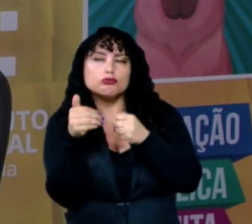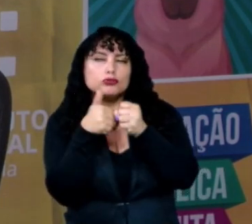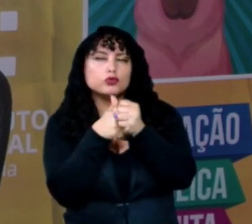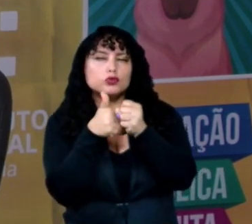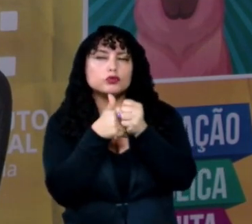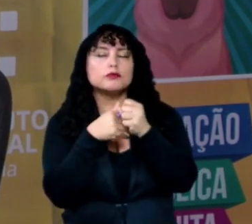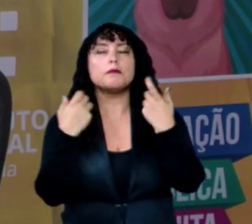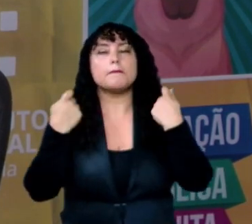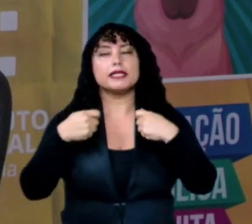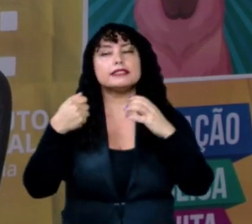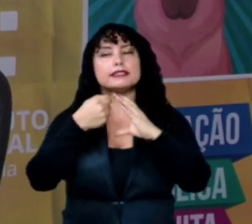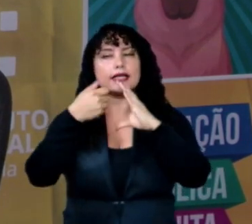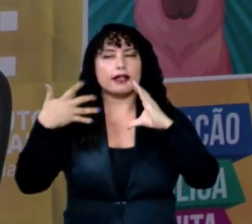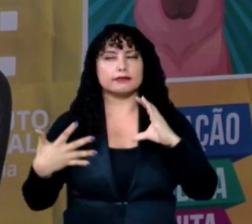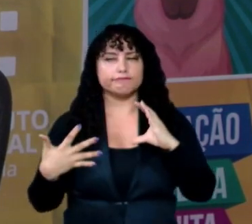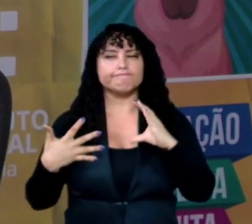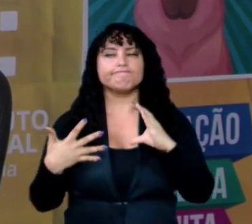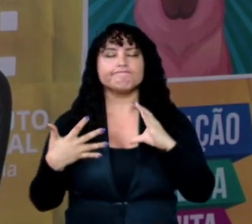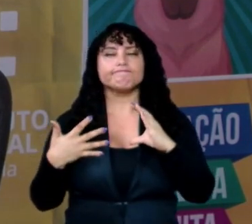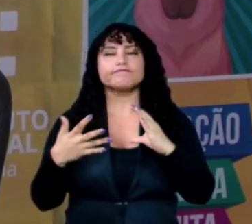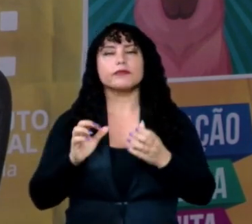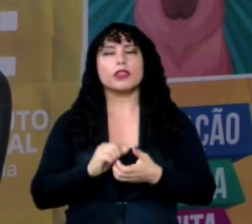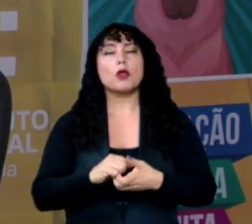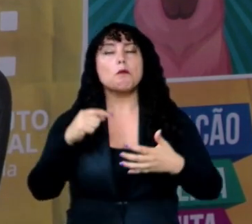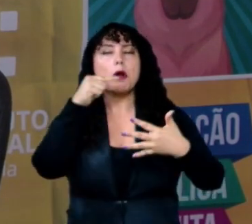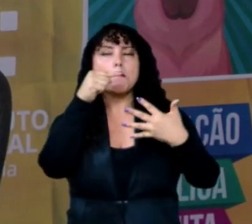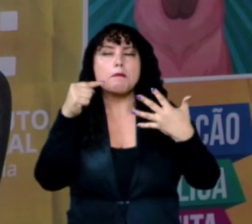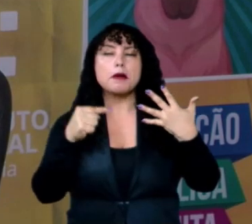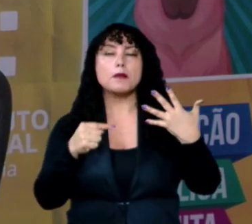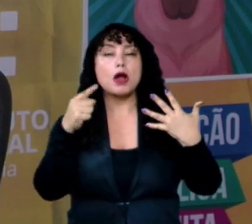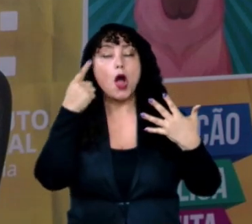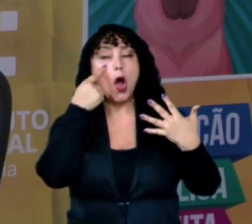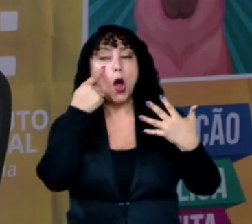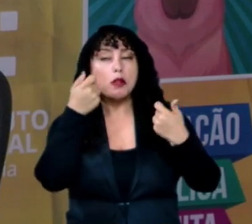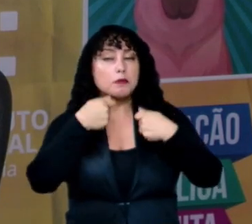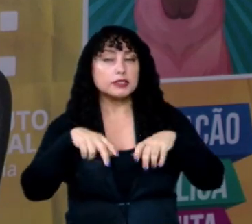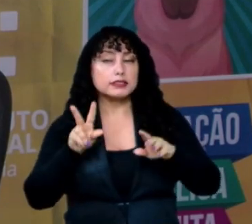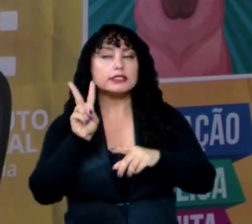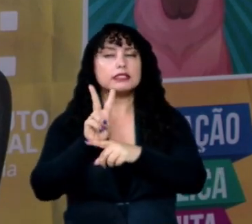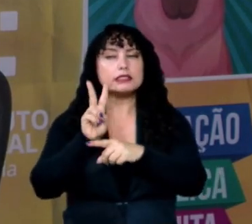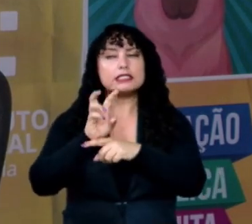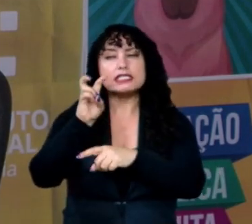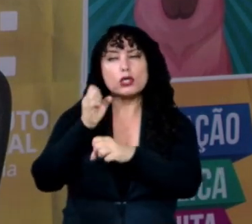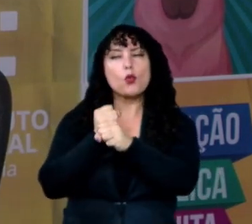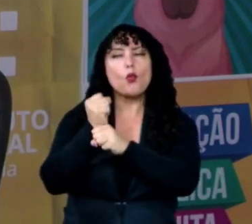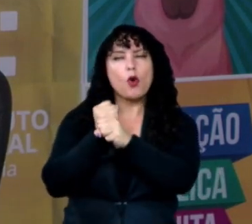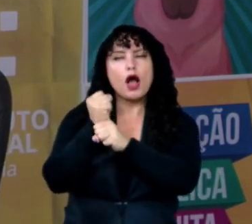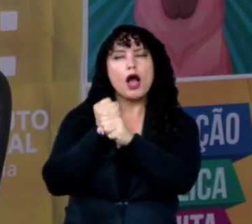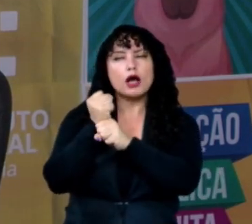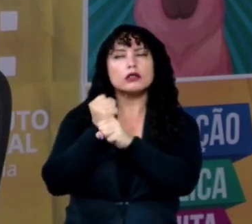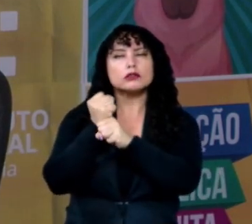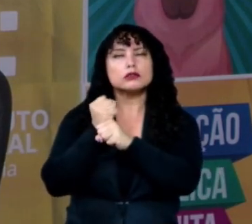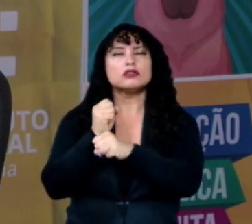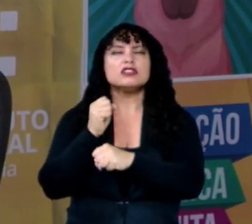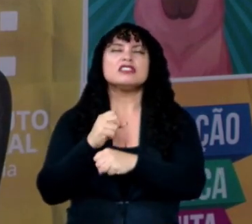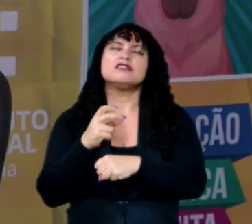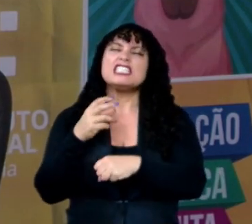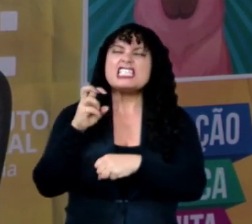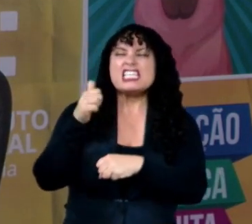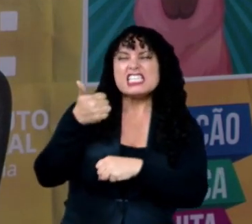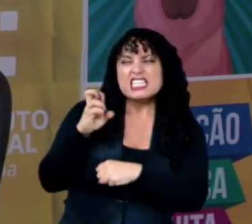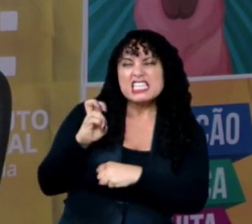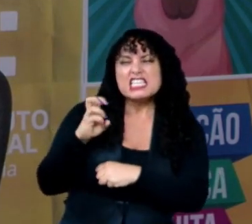e elas devem ser classificadas. Então, você pode falar, olha, ela precisa ficar reservada por 5 anos, né? A lei fala em 5 anos,